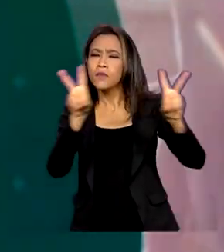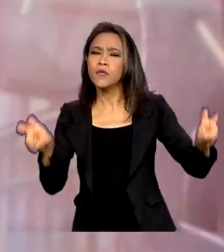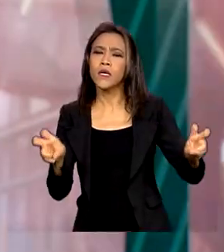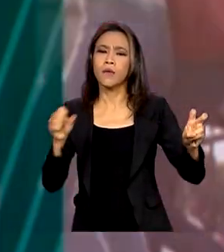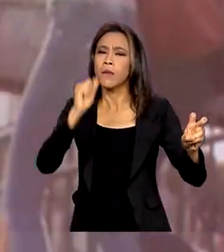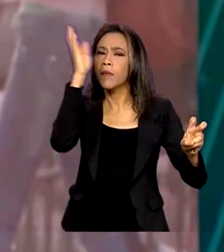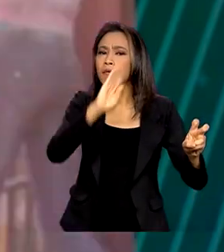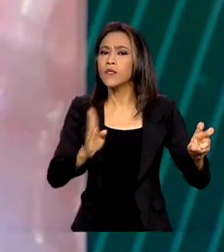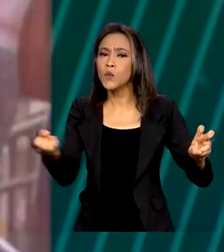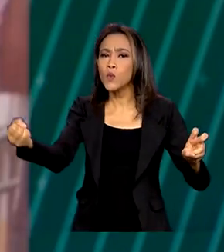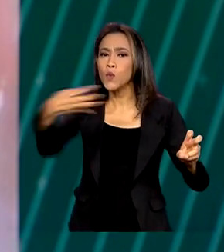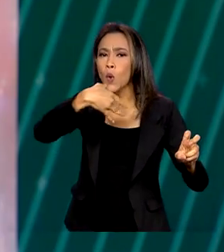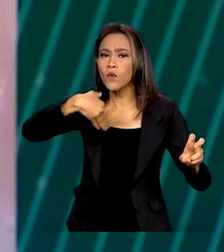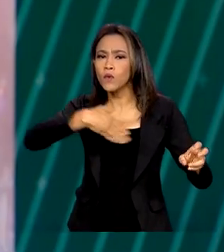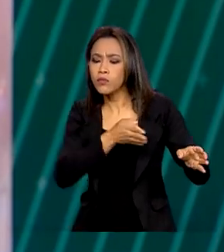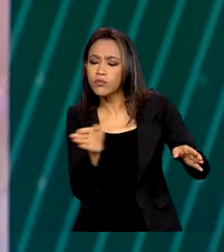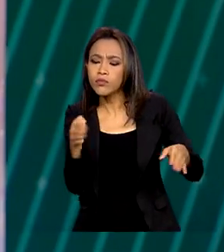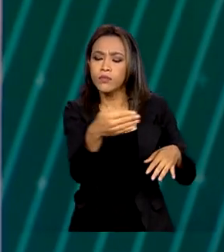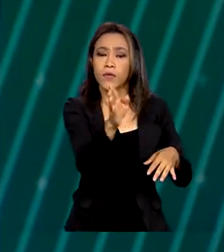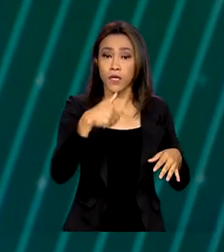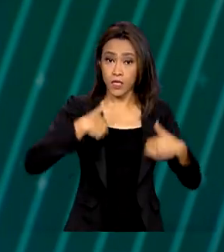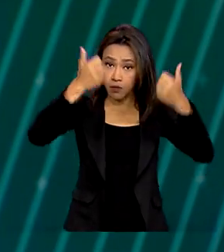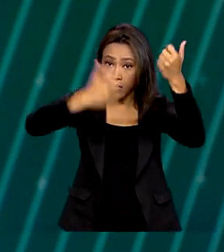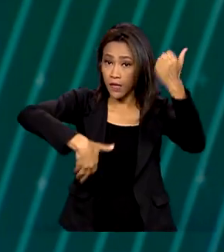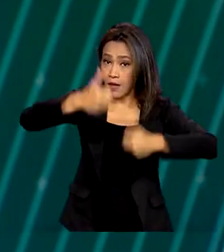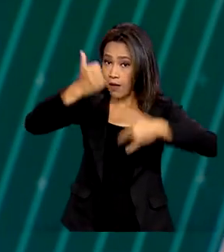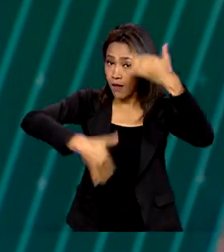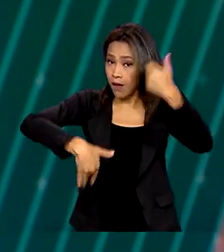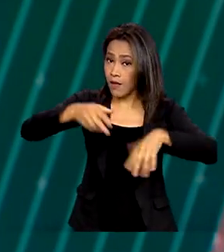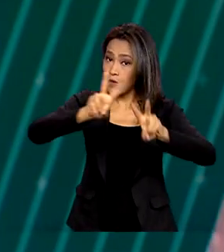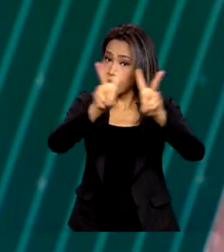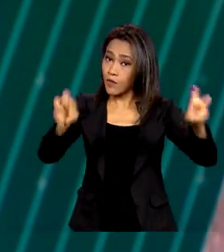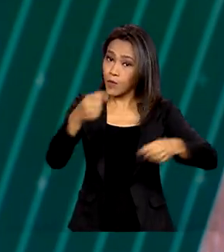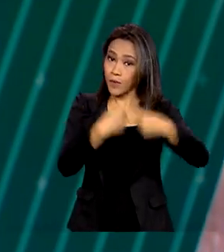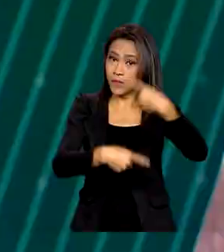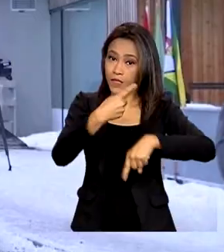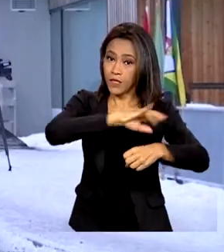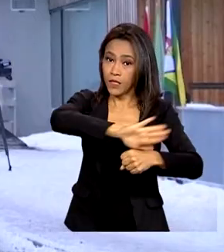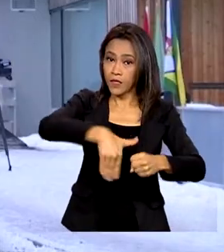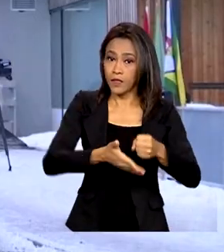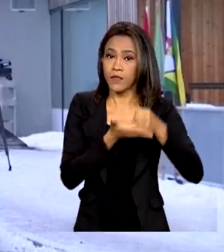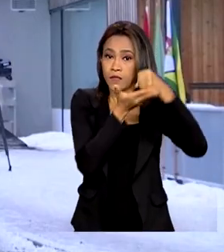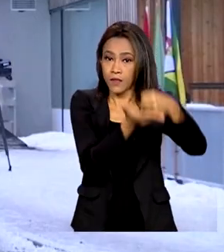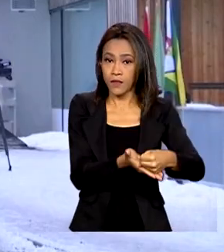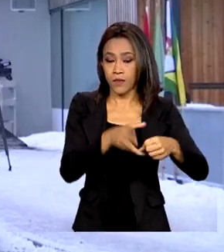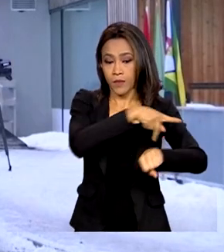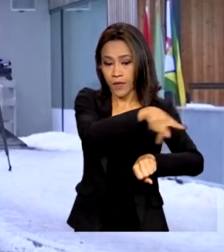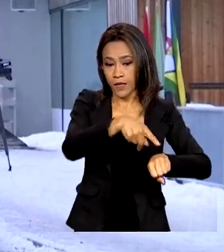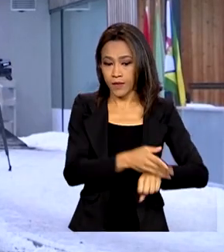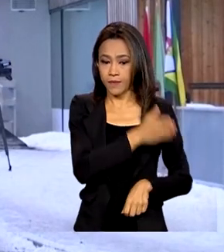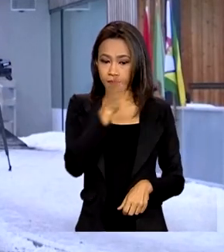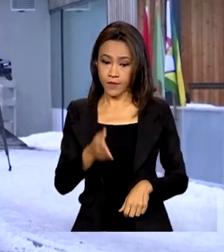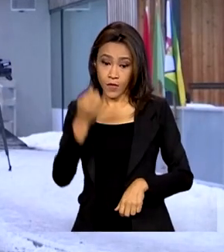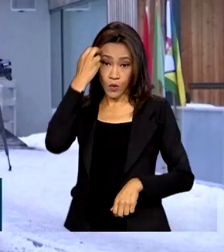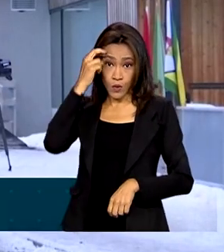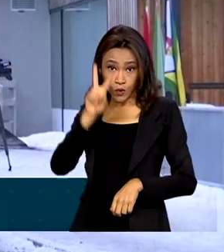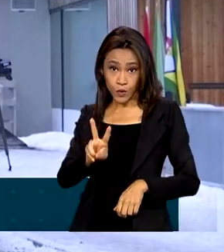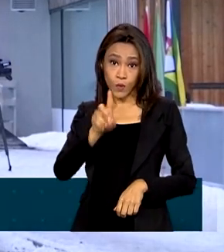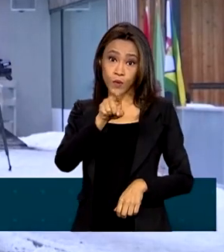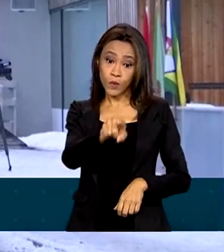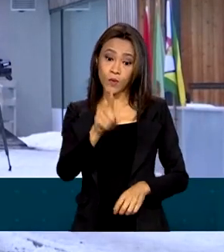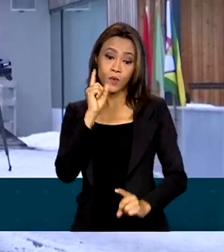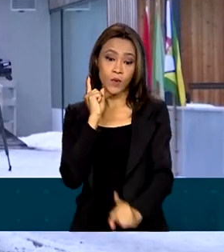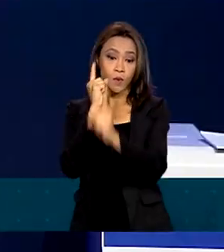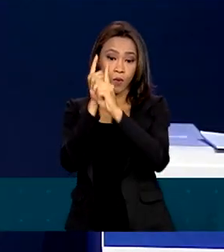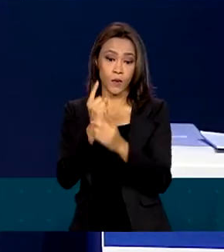e falaram sobre políticas para um desenvolvimento sustentável ao país no segundo dia de atividades do fórum